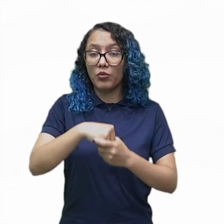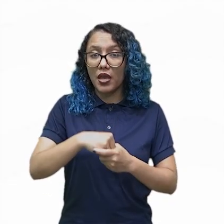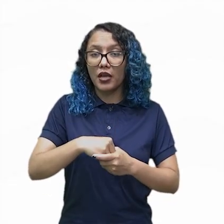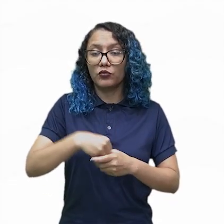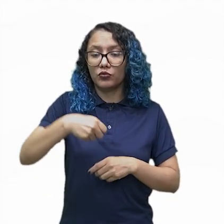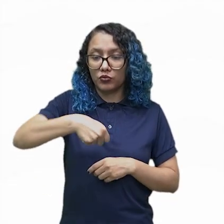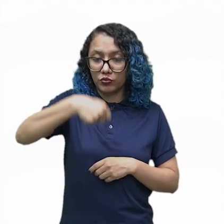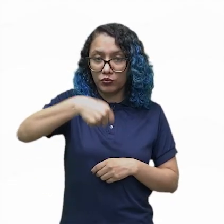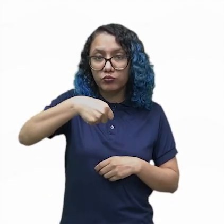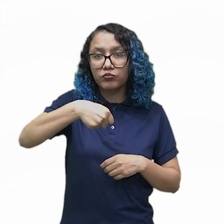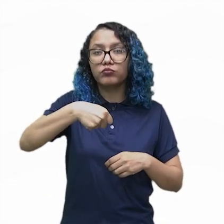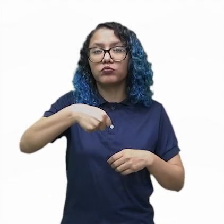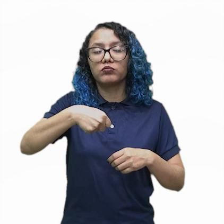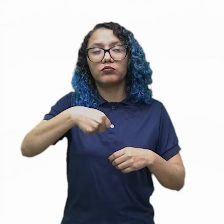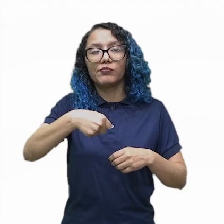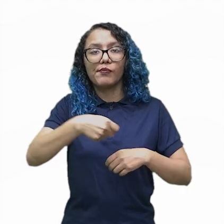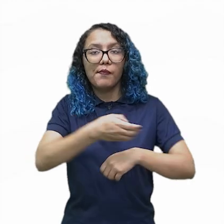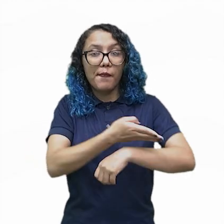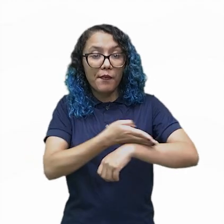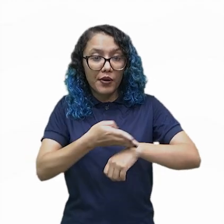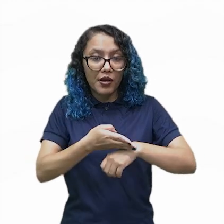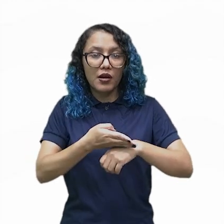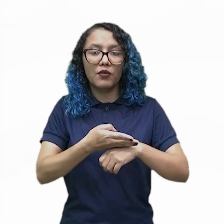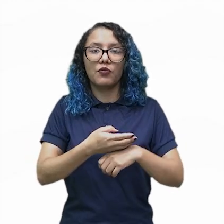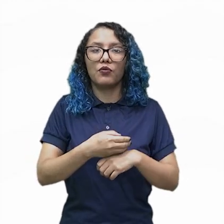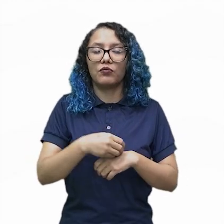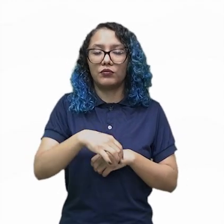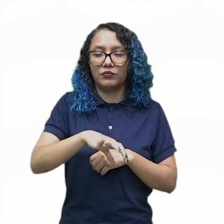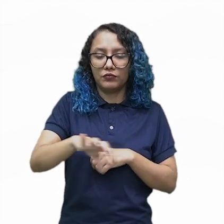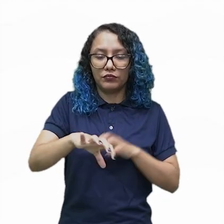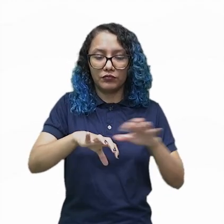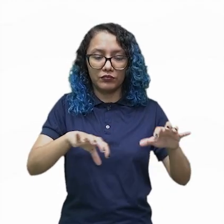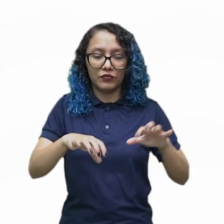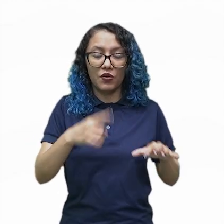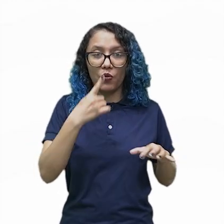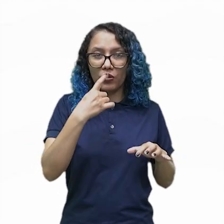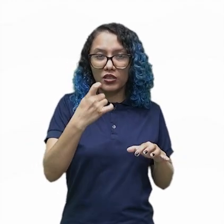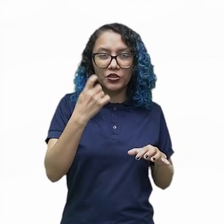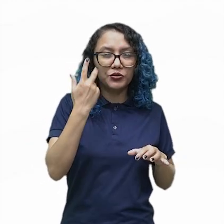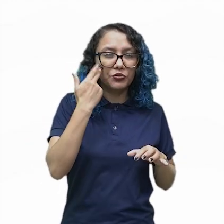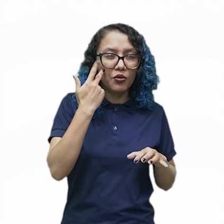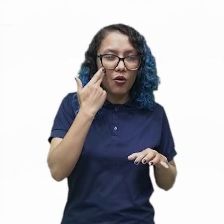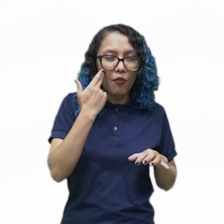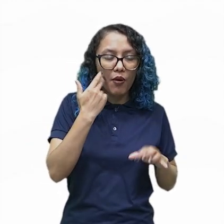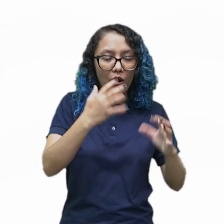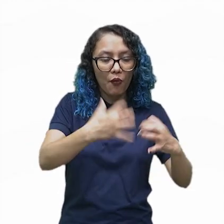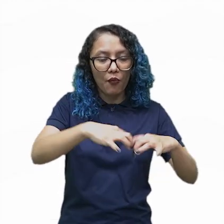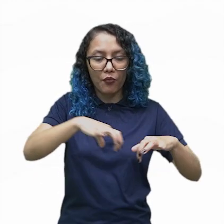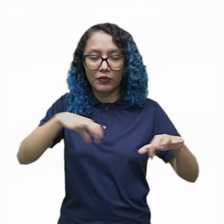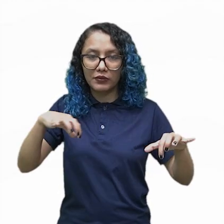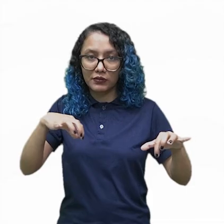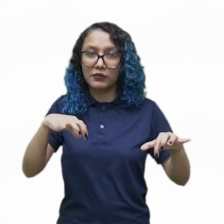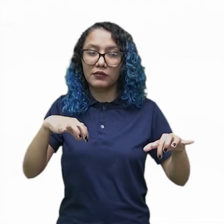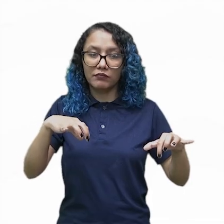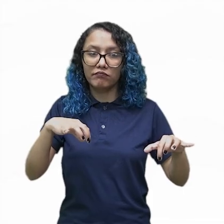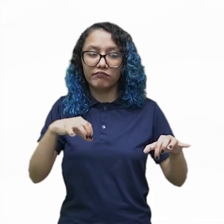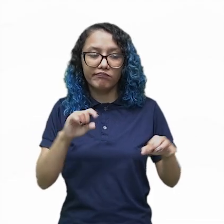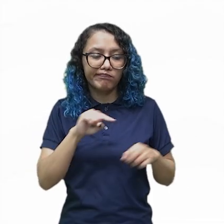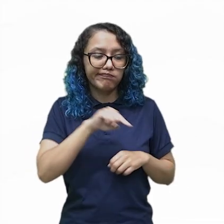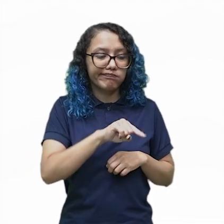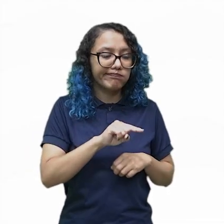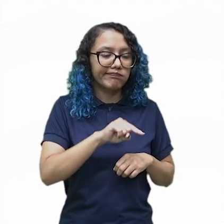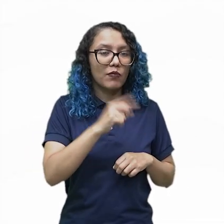brancos, né? Sacos plásticos brancos separados do lixo comum, né? Para que eles não